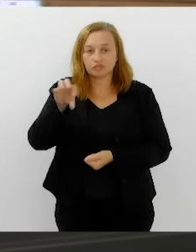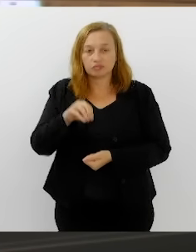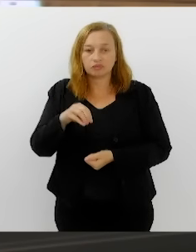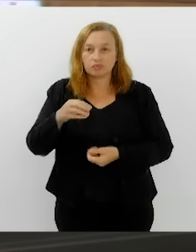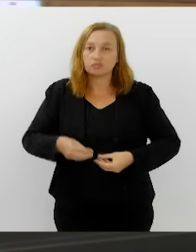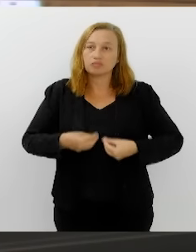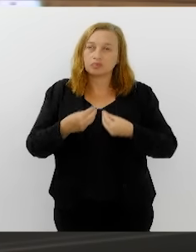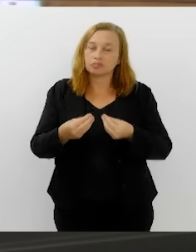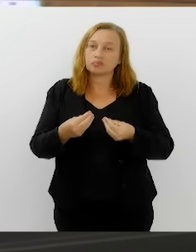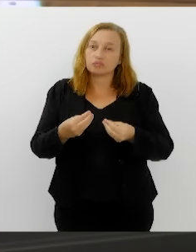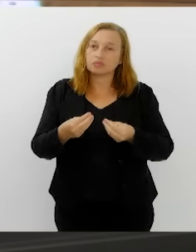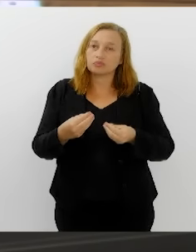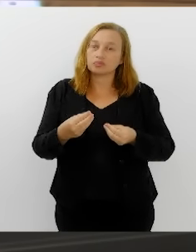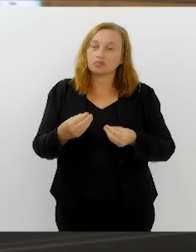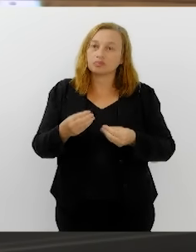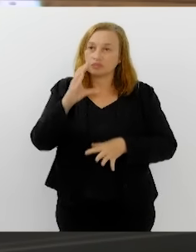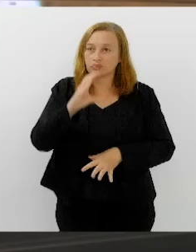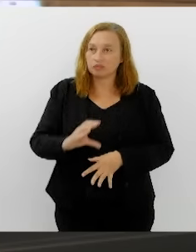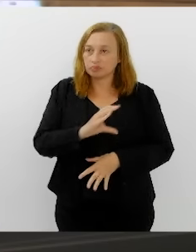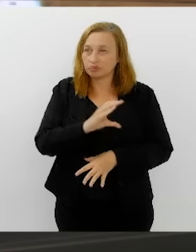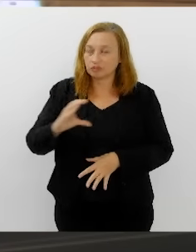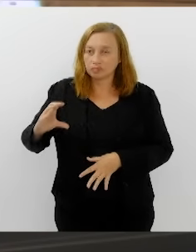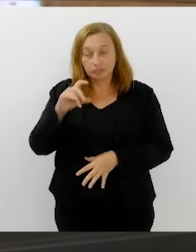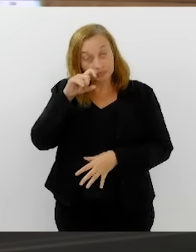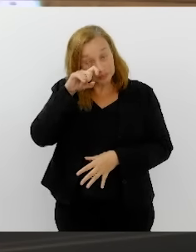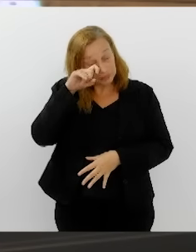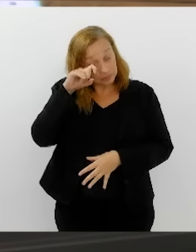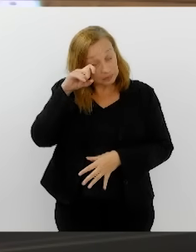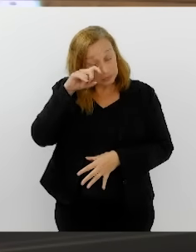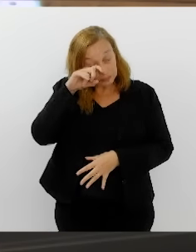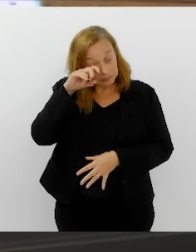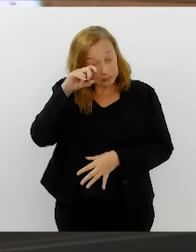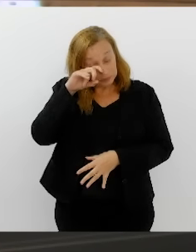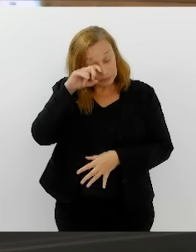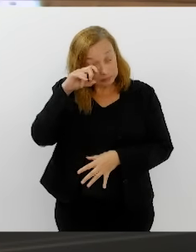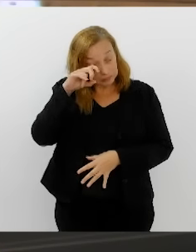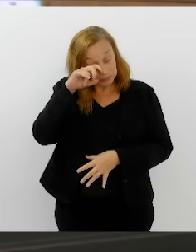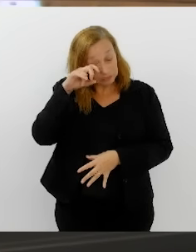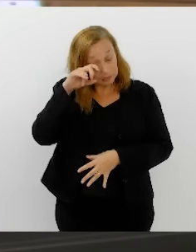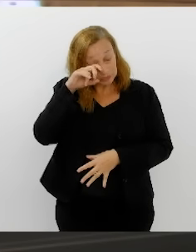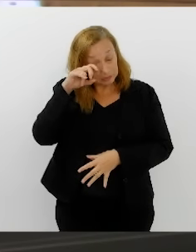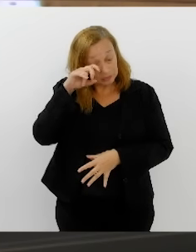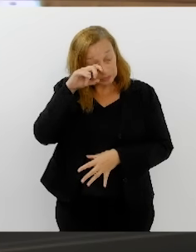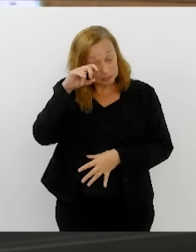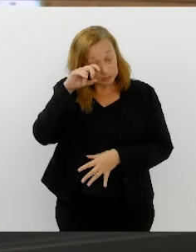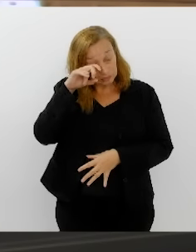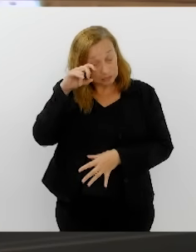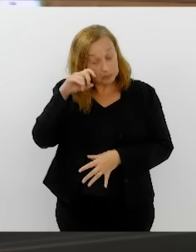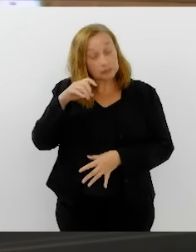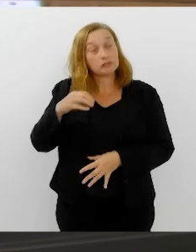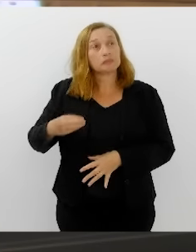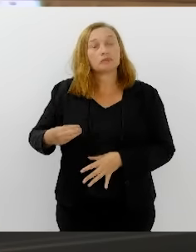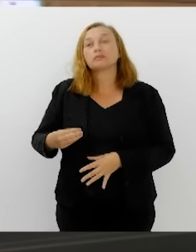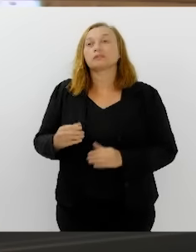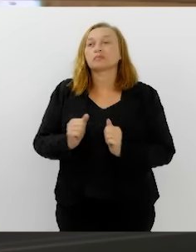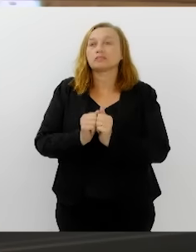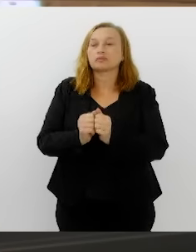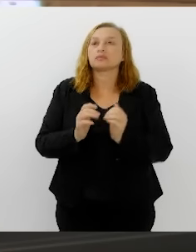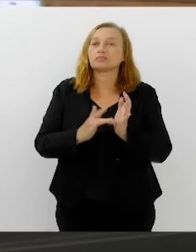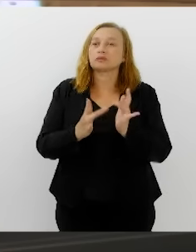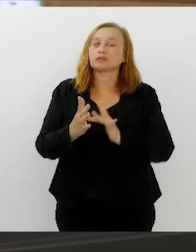entregou-se por inteiro à Igreja Católica, entregou-se por inteiro à cruz de Cristo. Pode-se dizer que ele abraçou